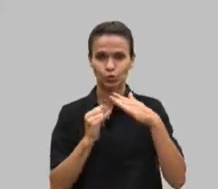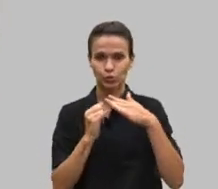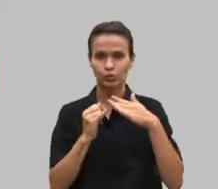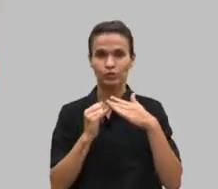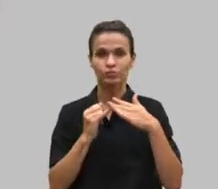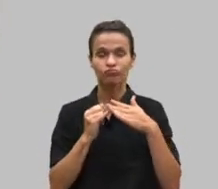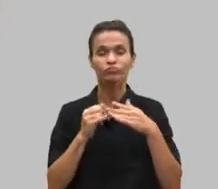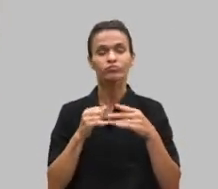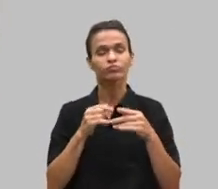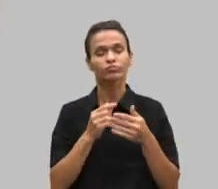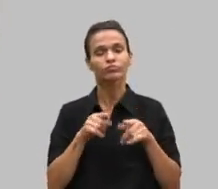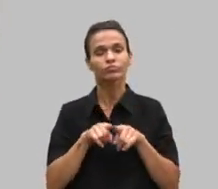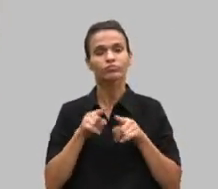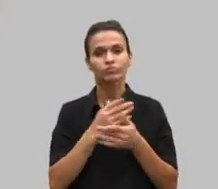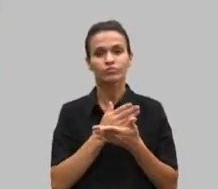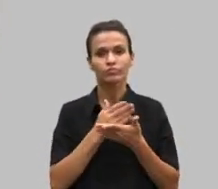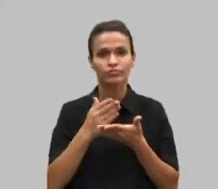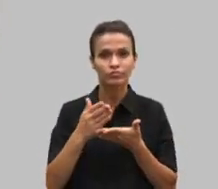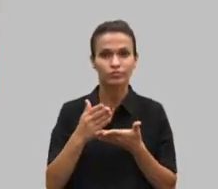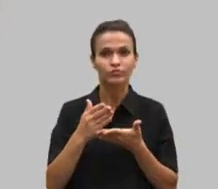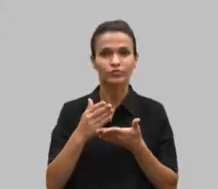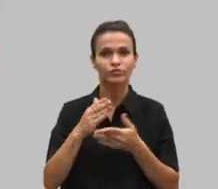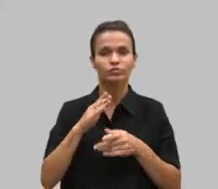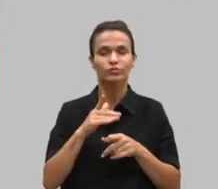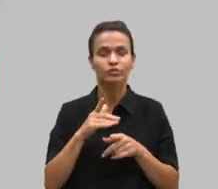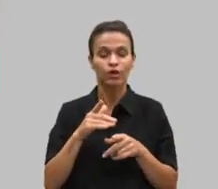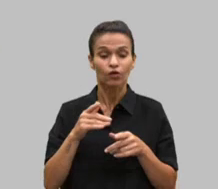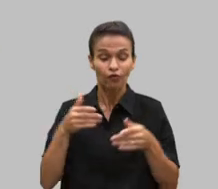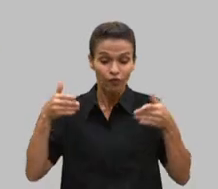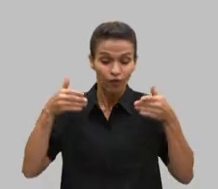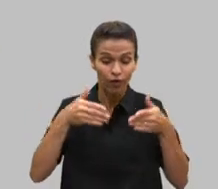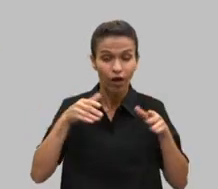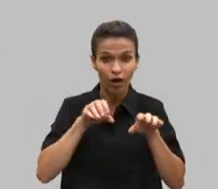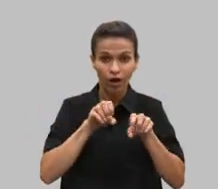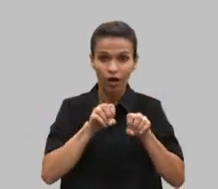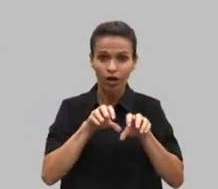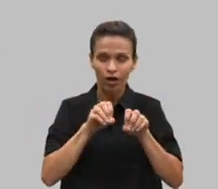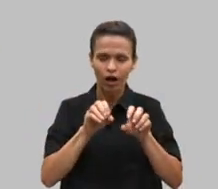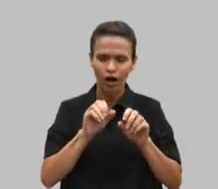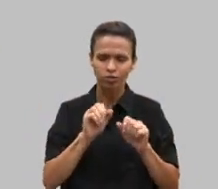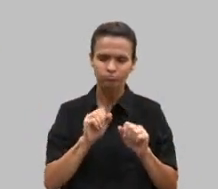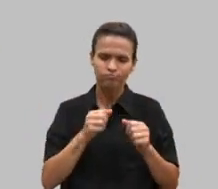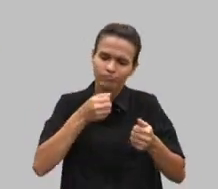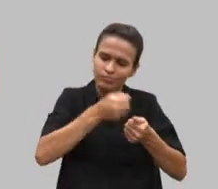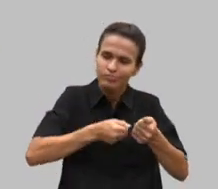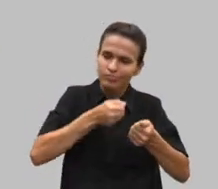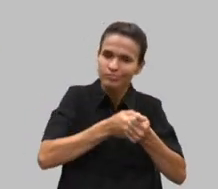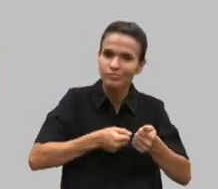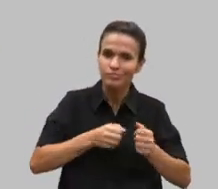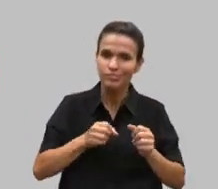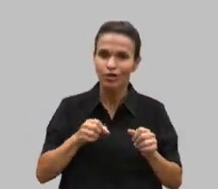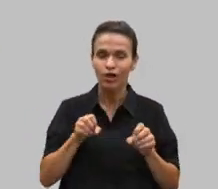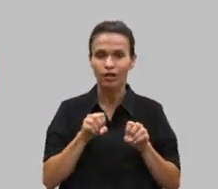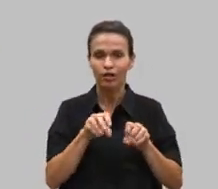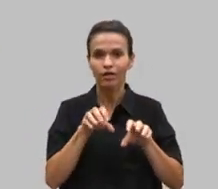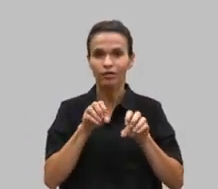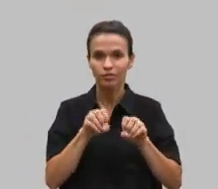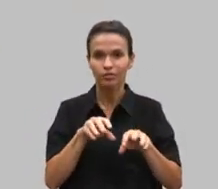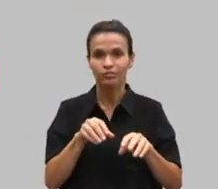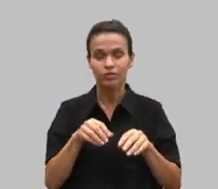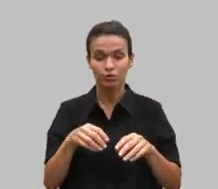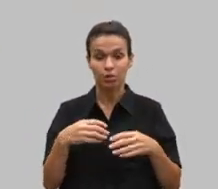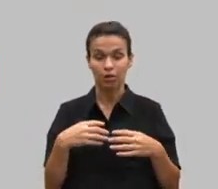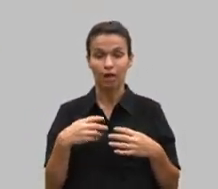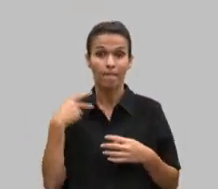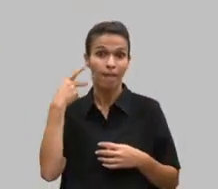comecei e a minha vida toda dedicada à educação a luta pela educação Então vê esse Parlamento cheio de